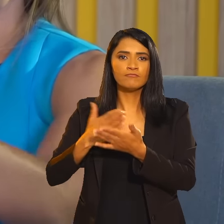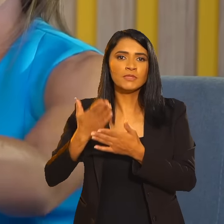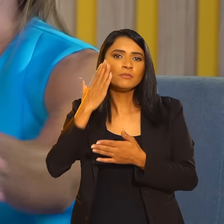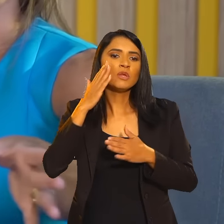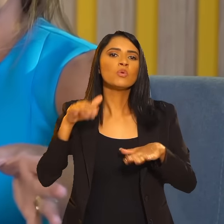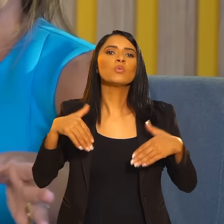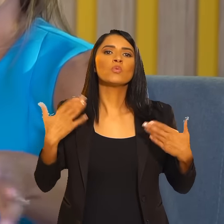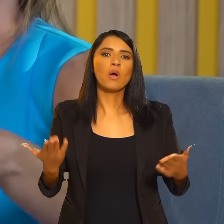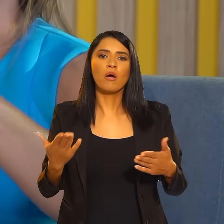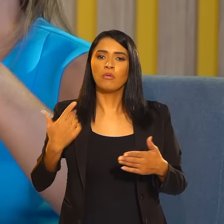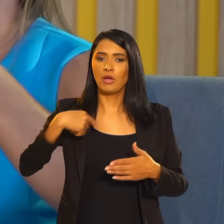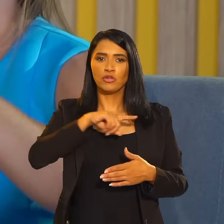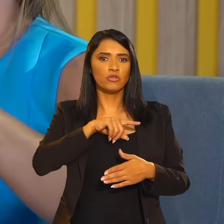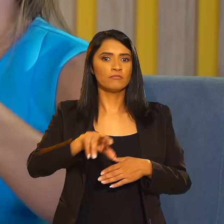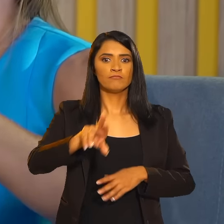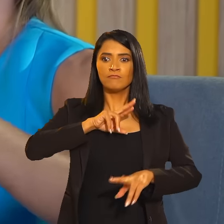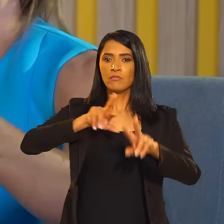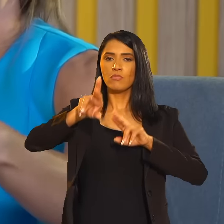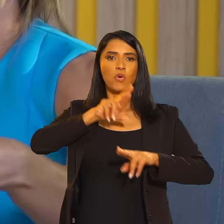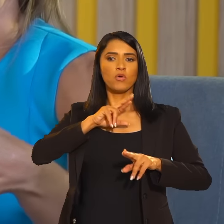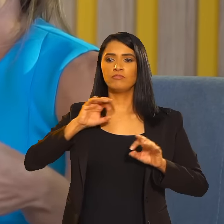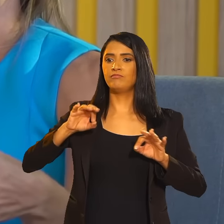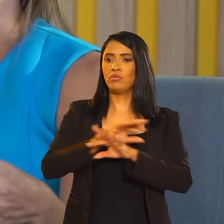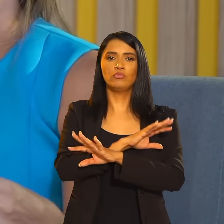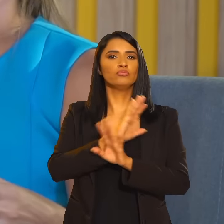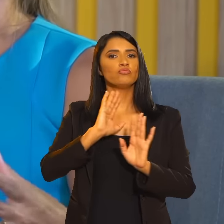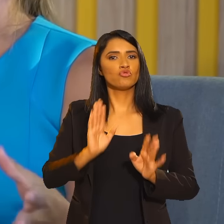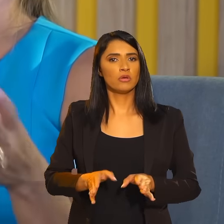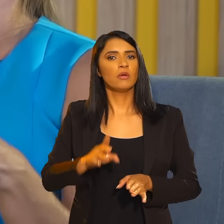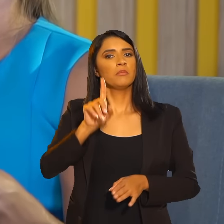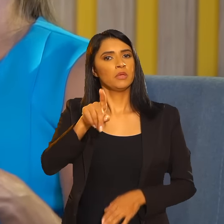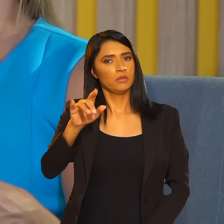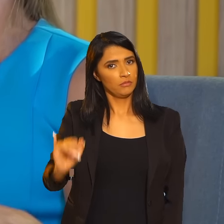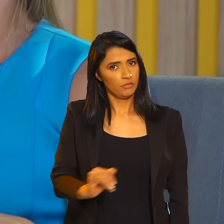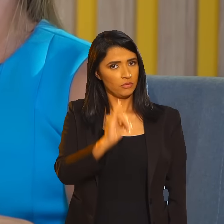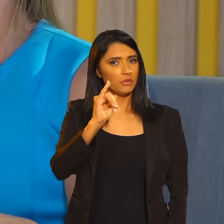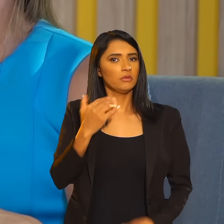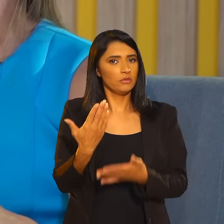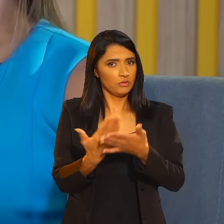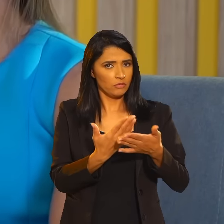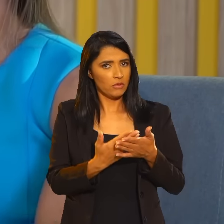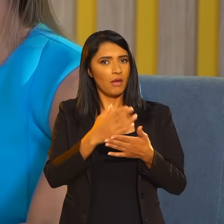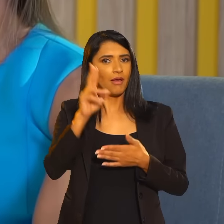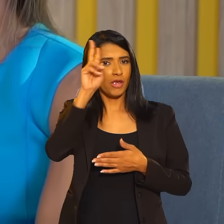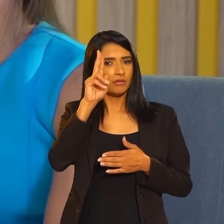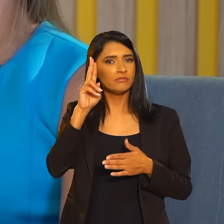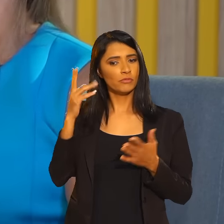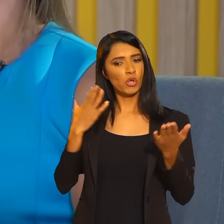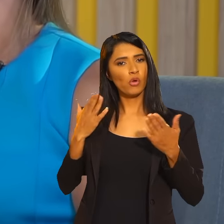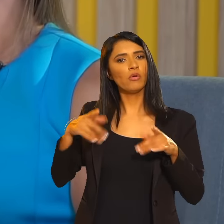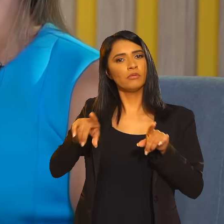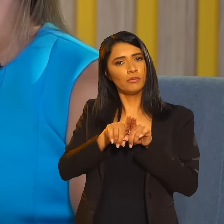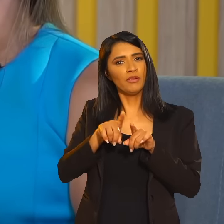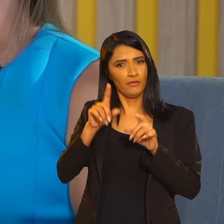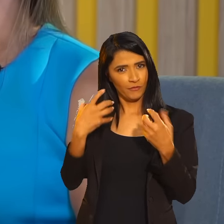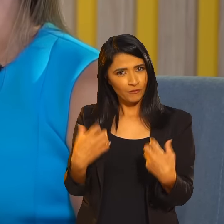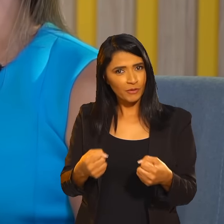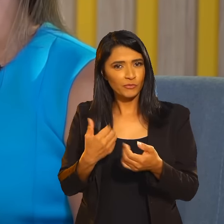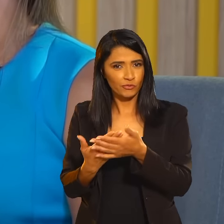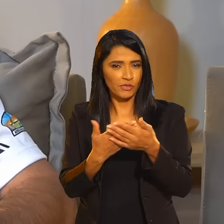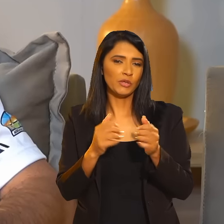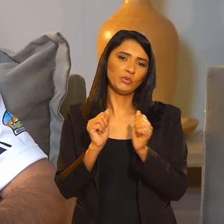qual é a lição. A gente tudo já quer a resposta, né, resolvido. Mas é muito importante a gente estudar, né, Dalmo, a parábola em si. Vamos estudar junto, então, a parábola